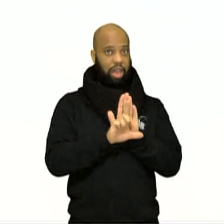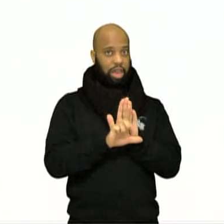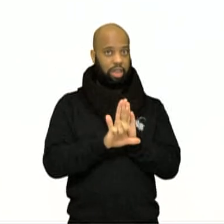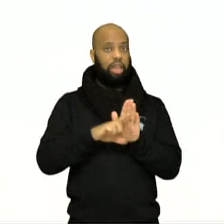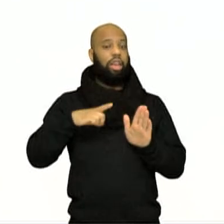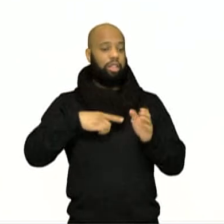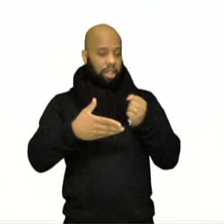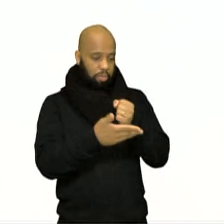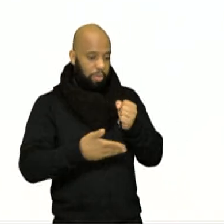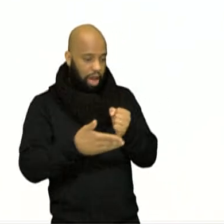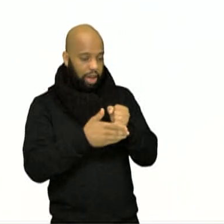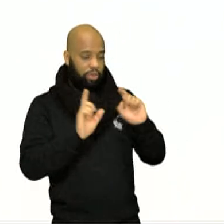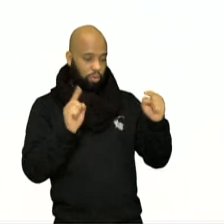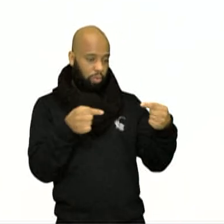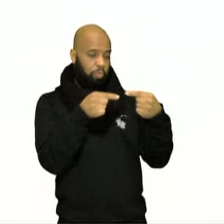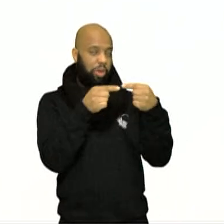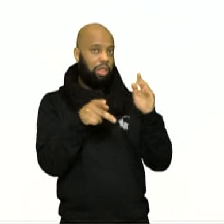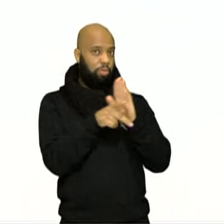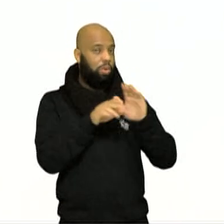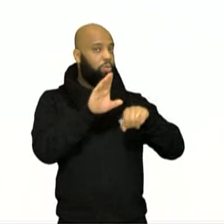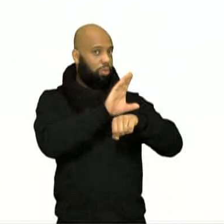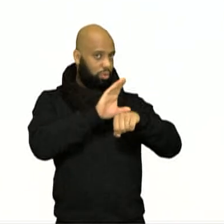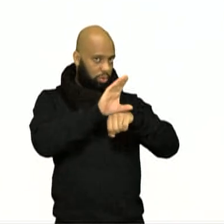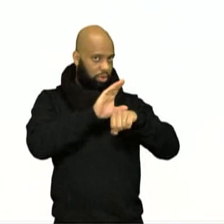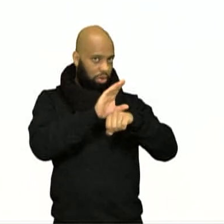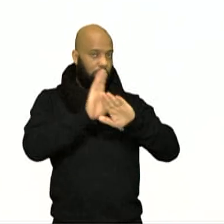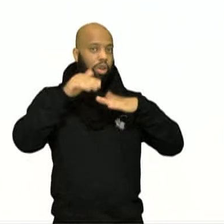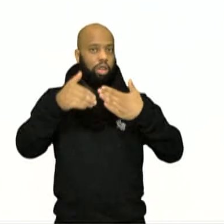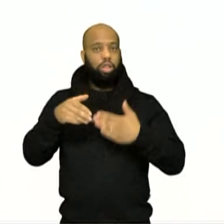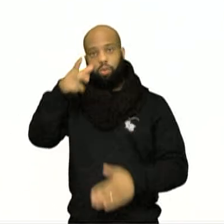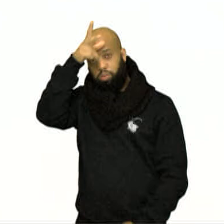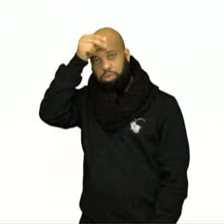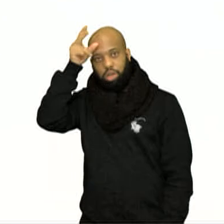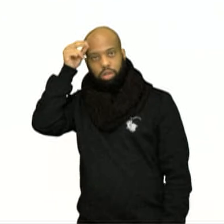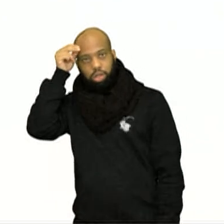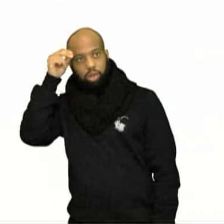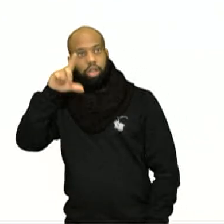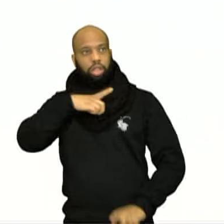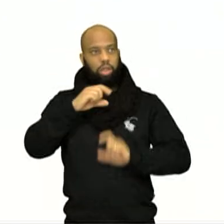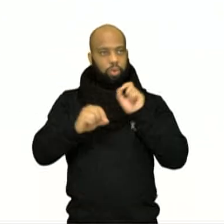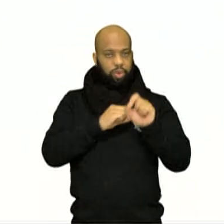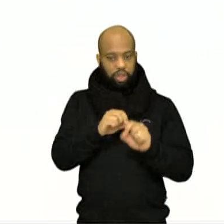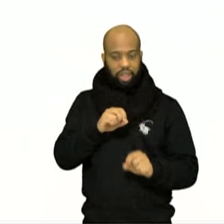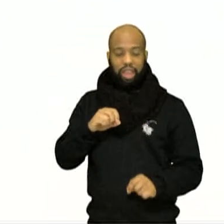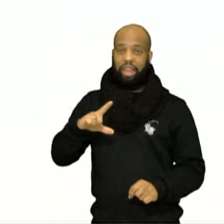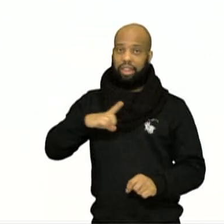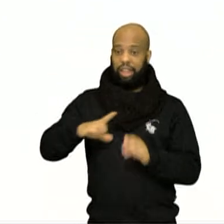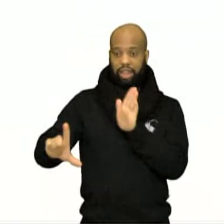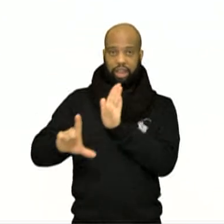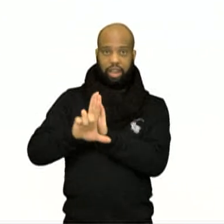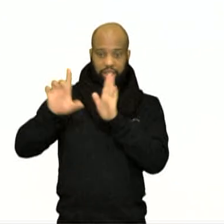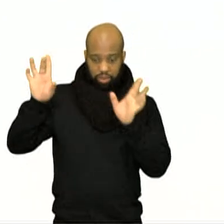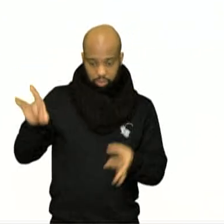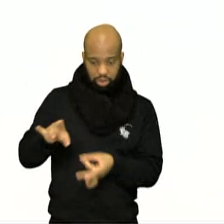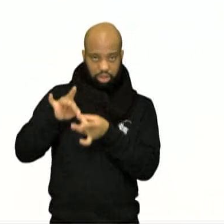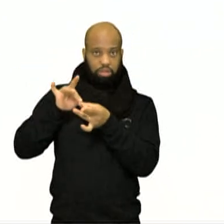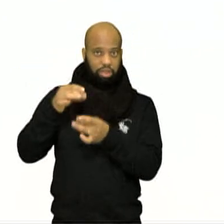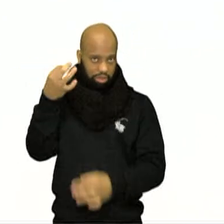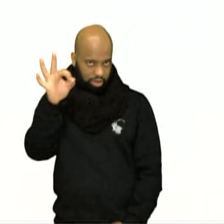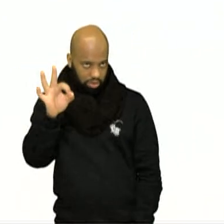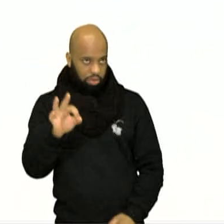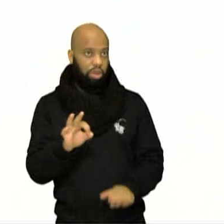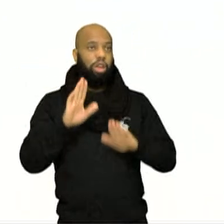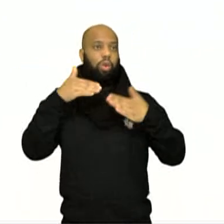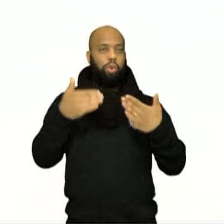princípios constitucionais. A ideia é de que o município vai ser regido através da sua legislação própria.